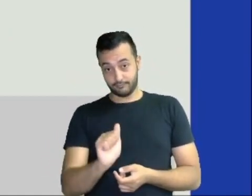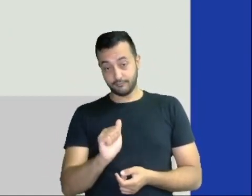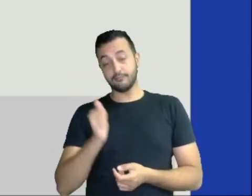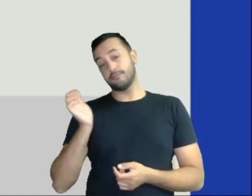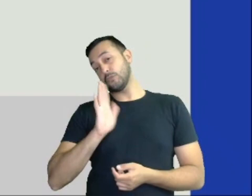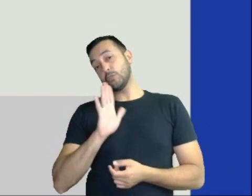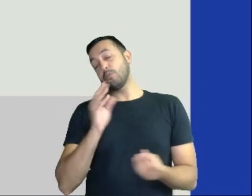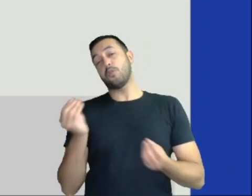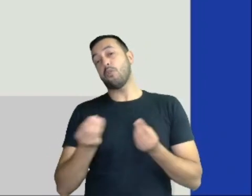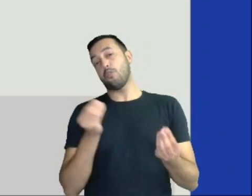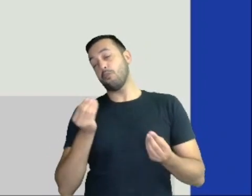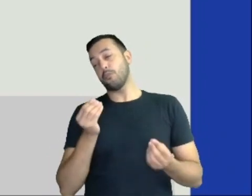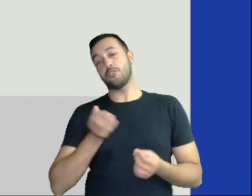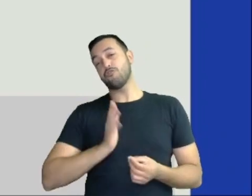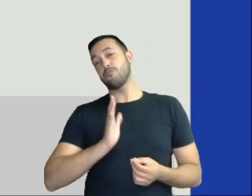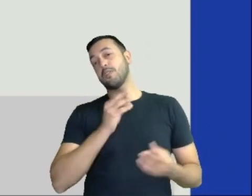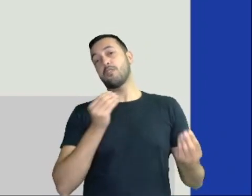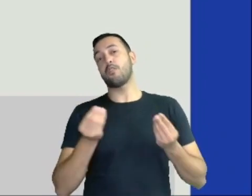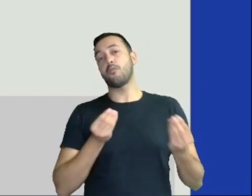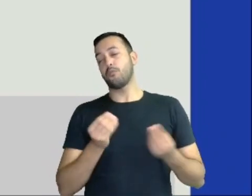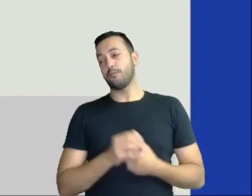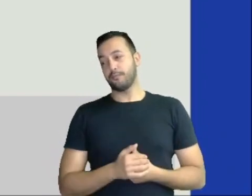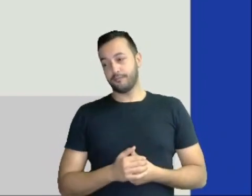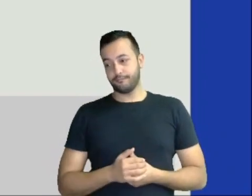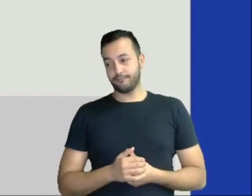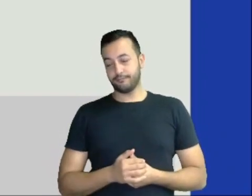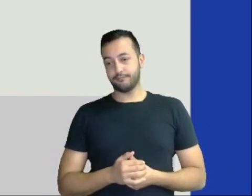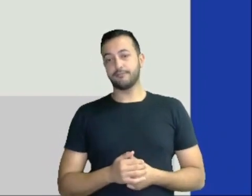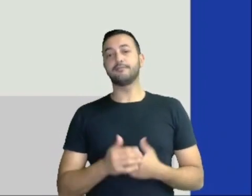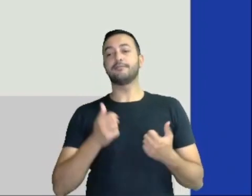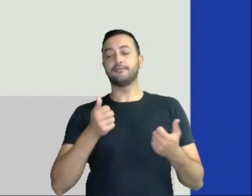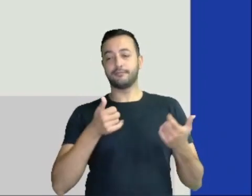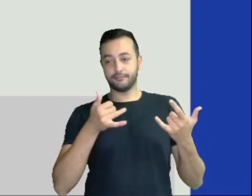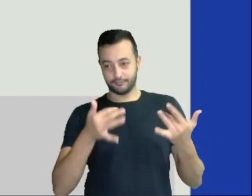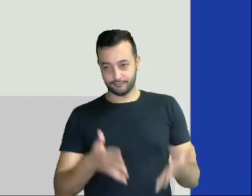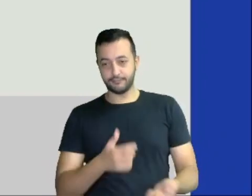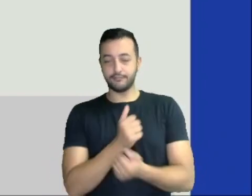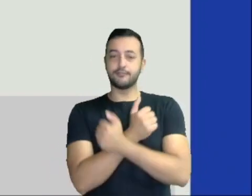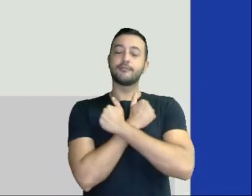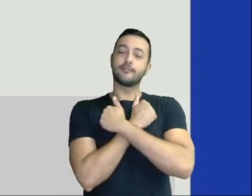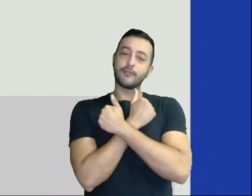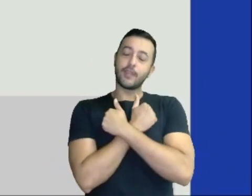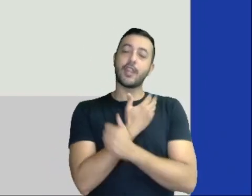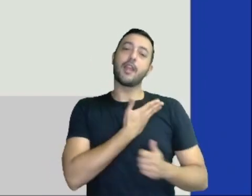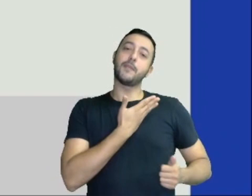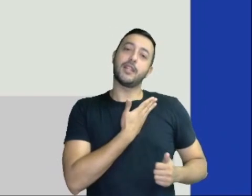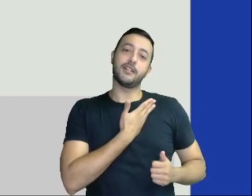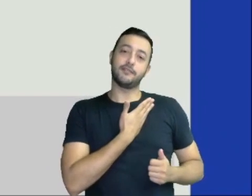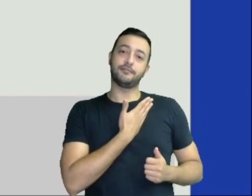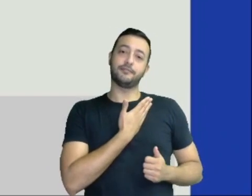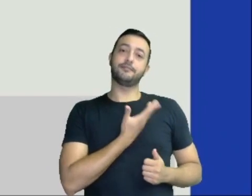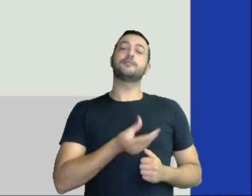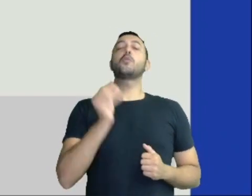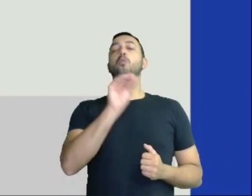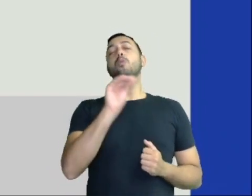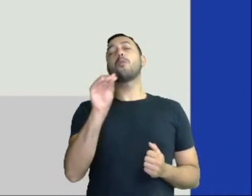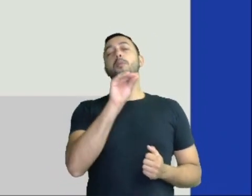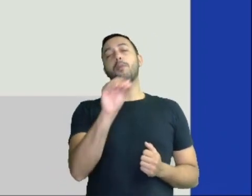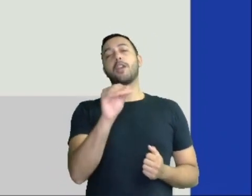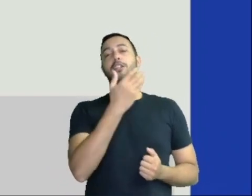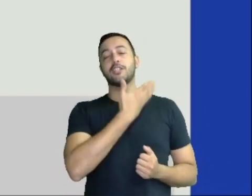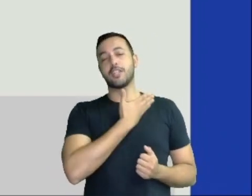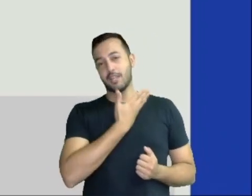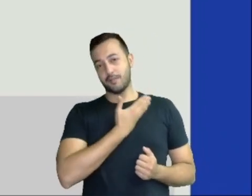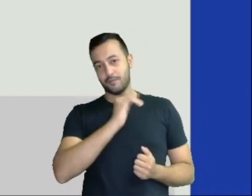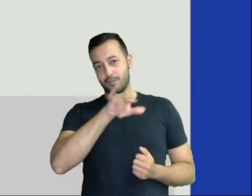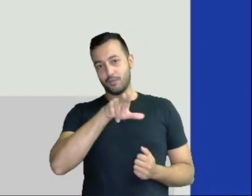desespere da Belinha como é que ela se despede lá no final do bilhete ela diz um abraço da sua amiga um beijinho